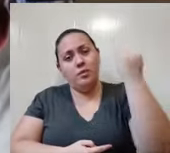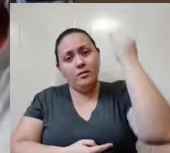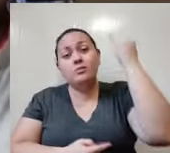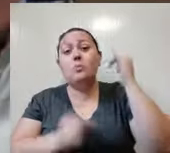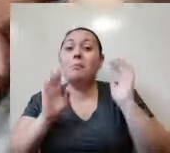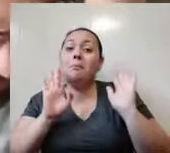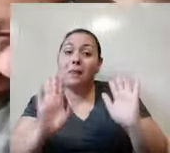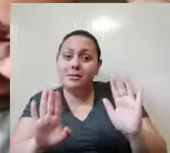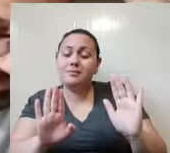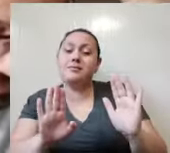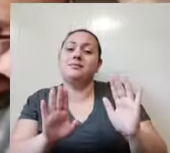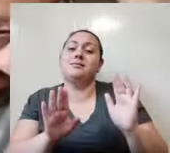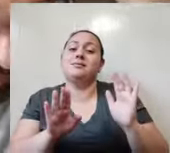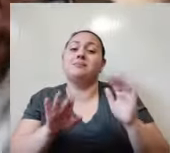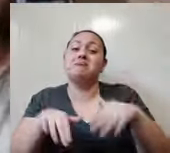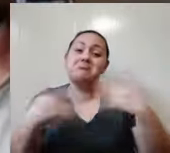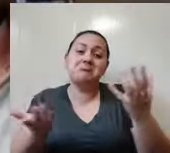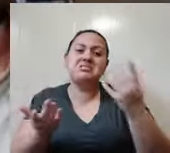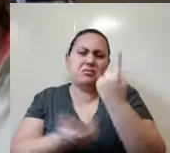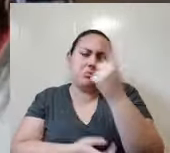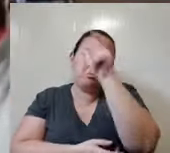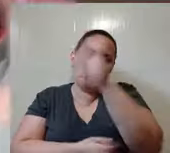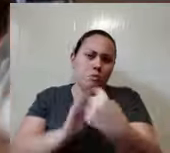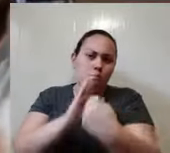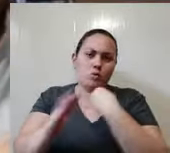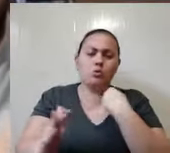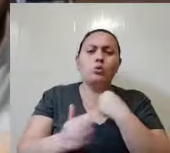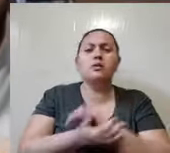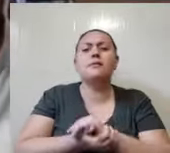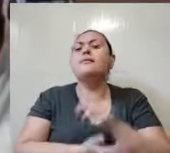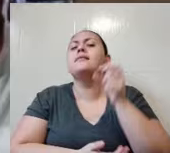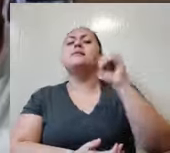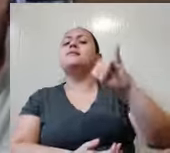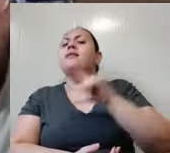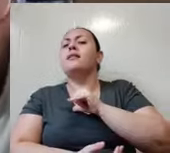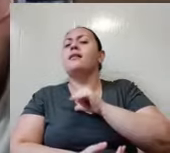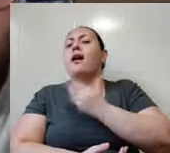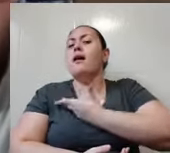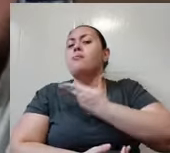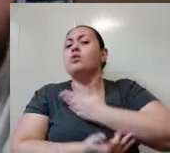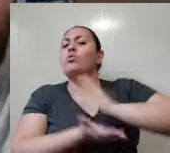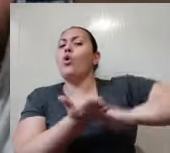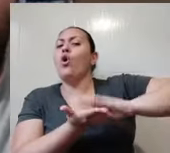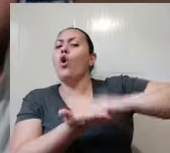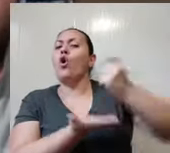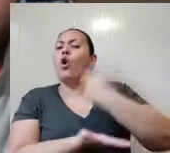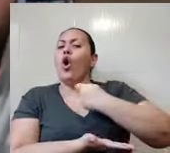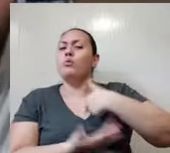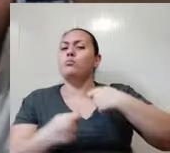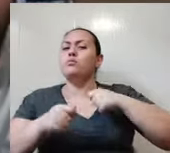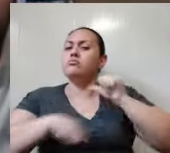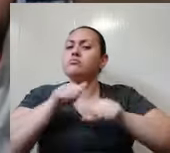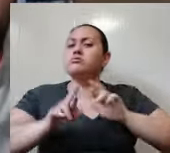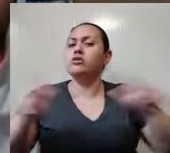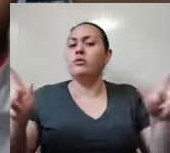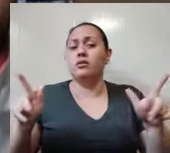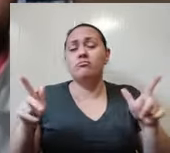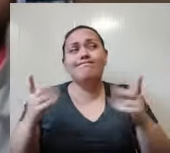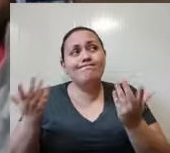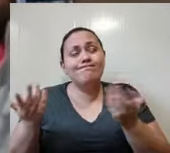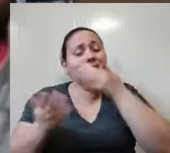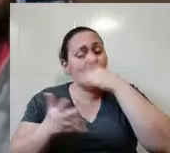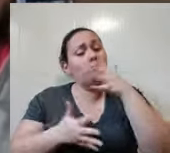isso. E eu acho que são coisas muito importantes. Mas daí, alguém perguntou ali, e quando são teus amigos que